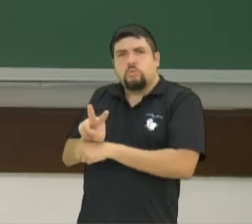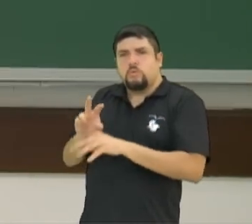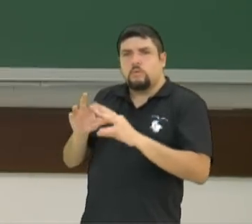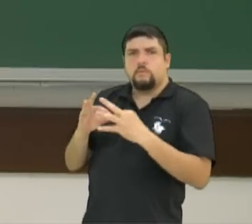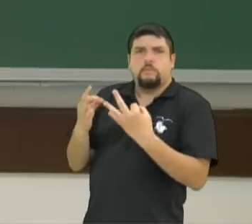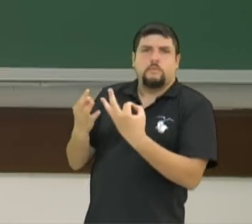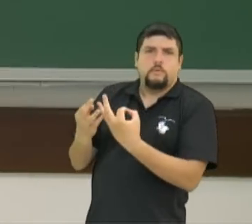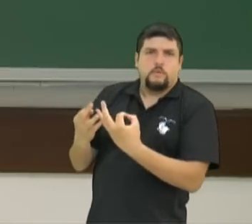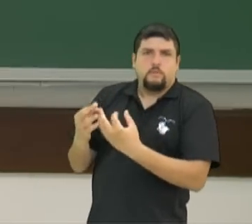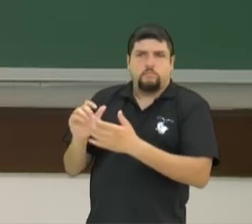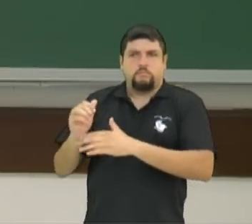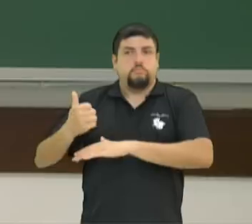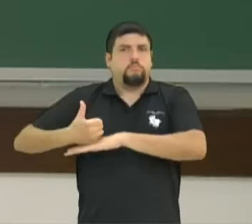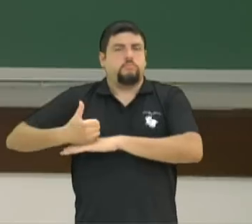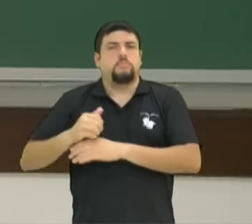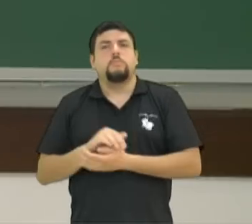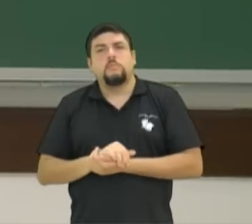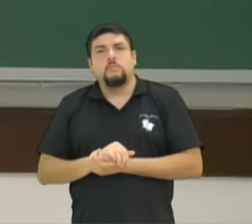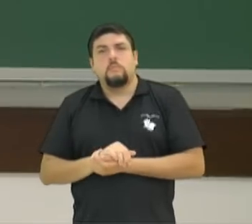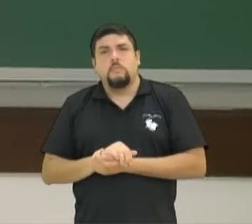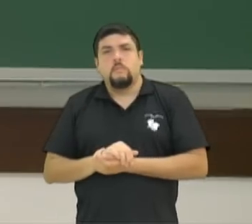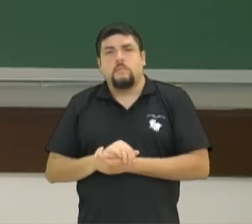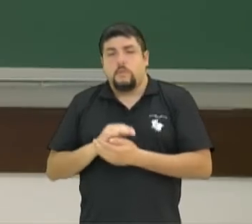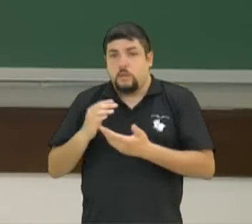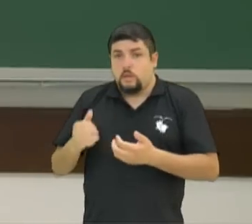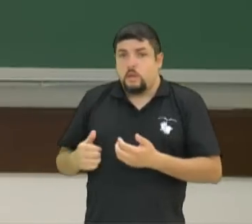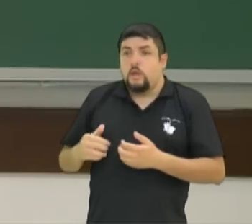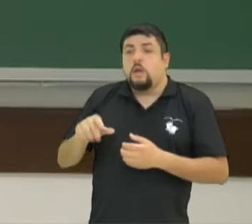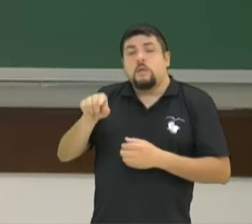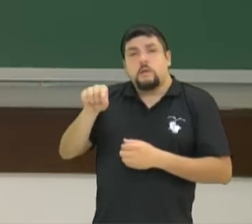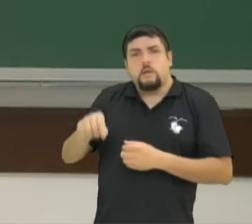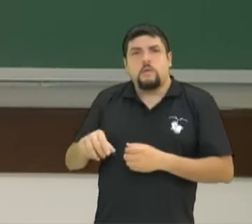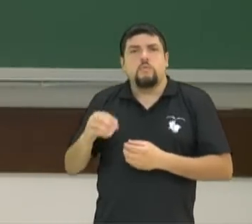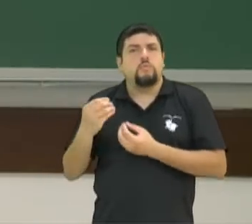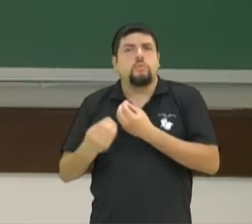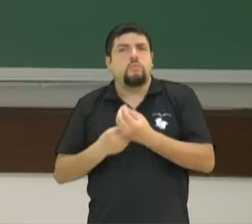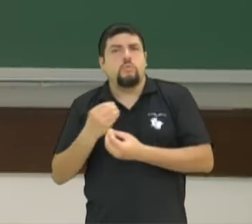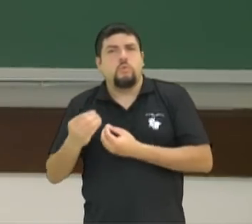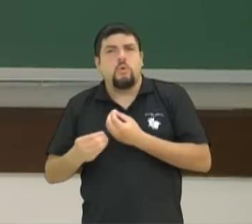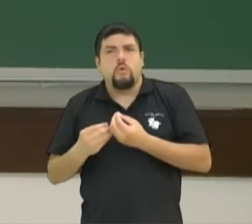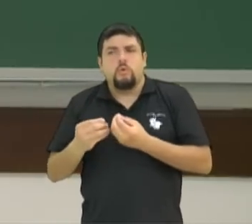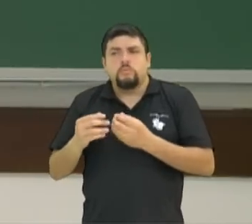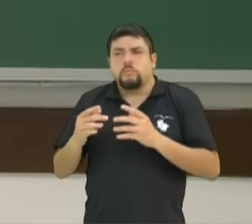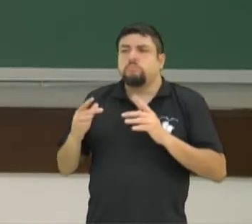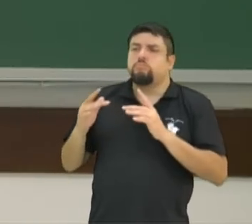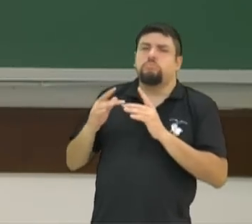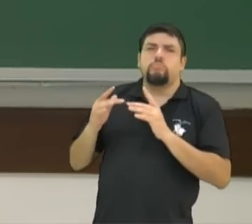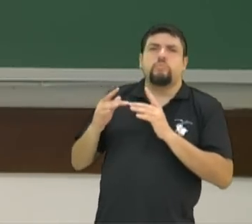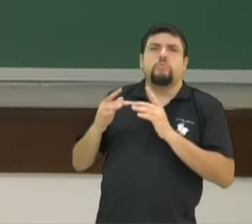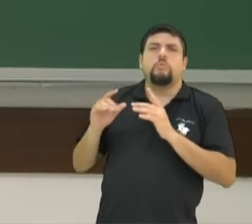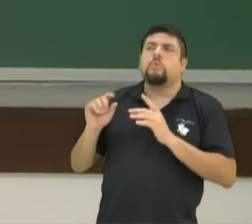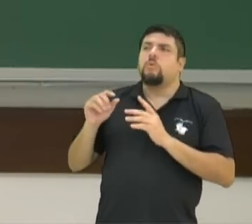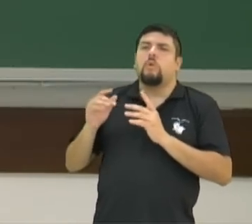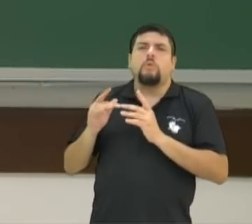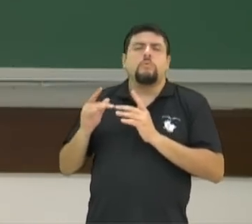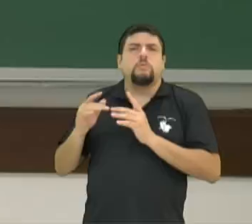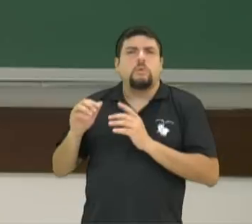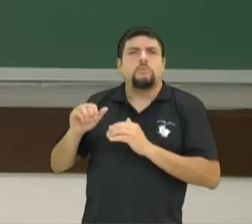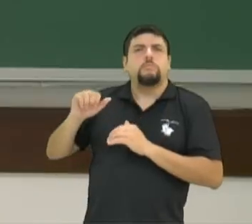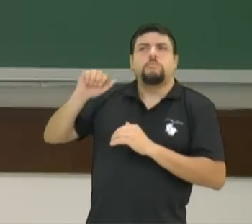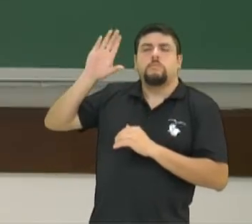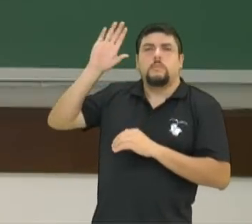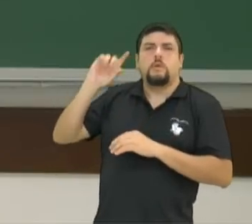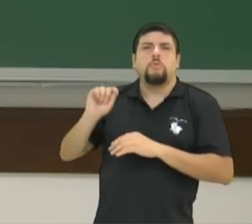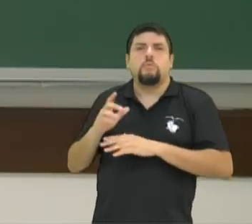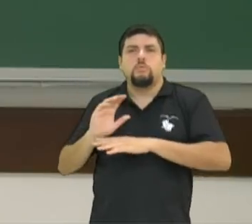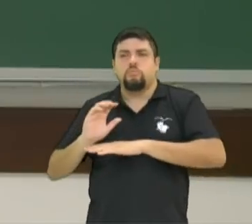senhorial. E ela vai ter uma maior proximidade com o ambiente patriarcal, né, com o senhor do engenho e com a família